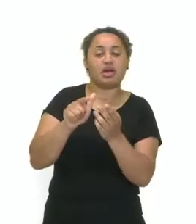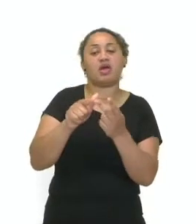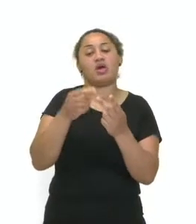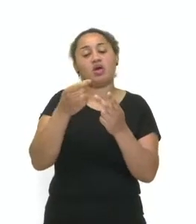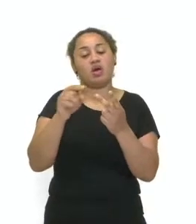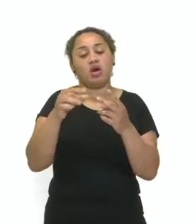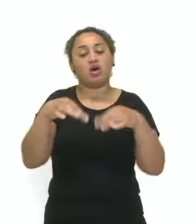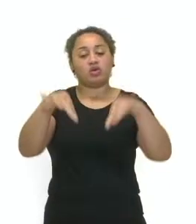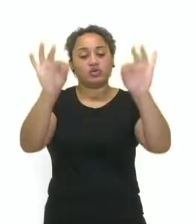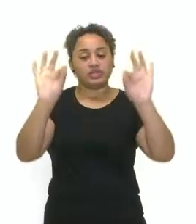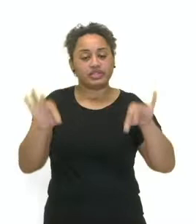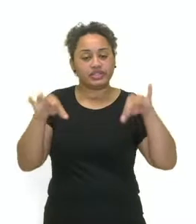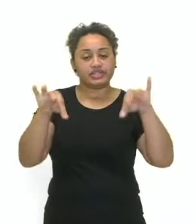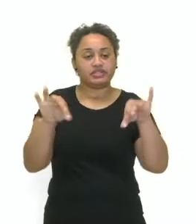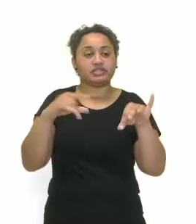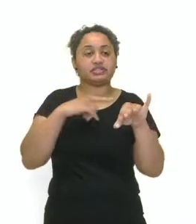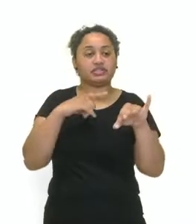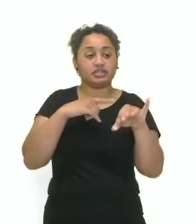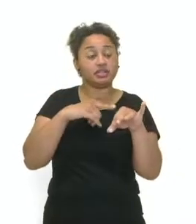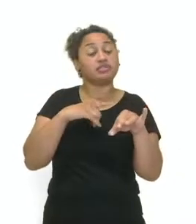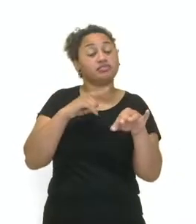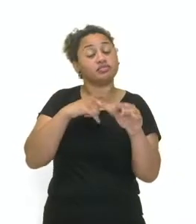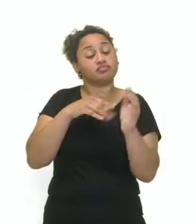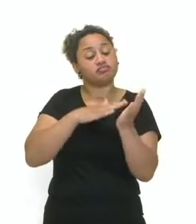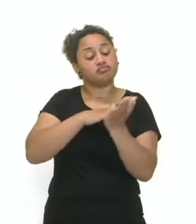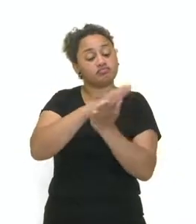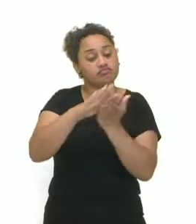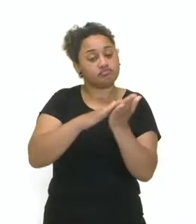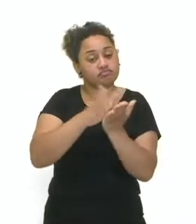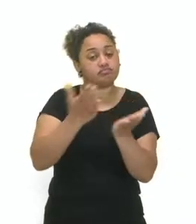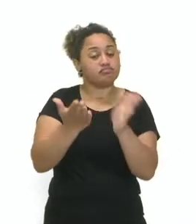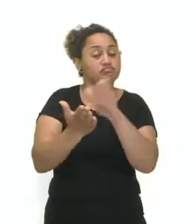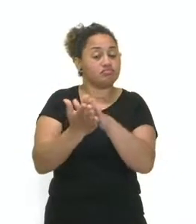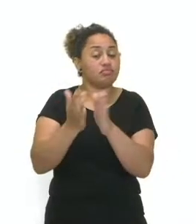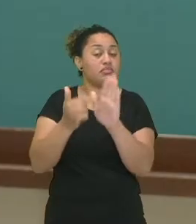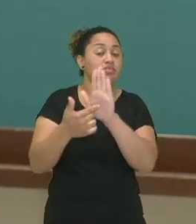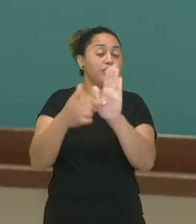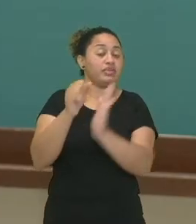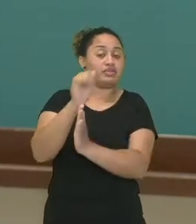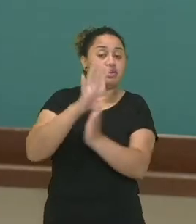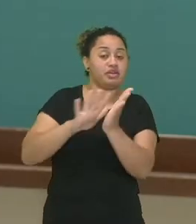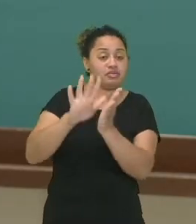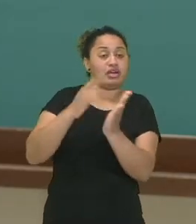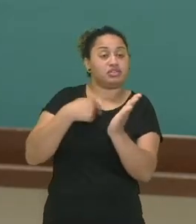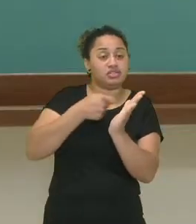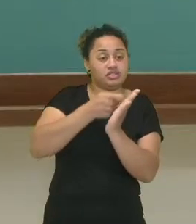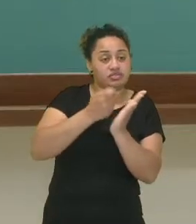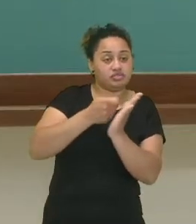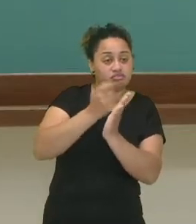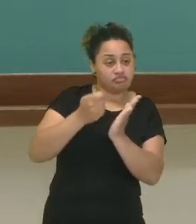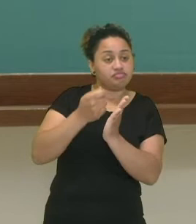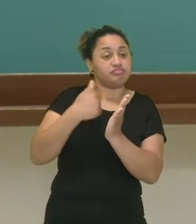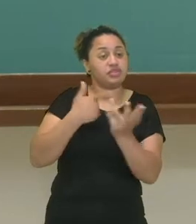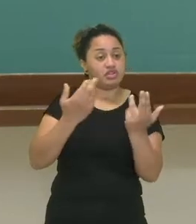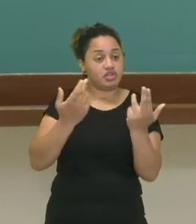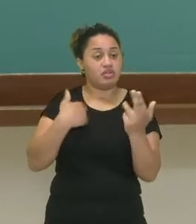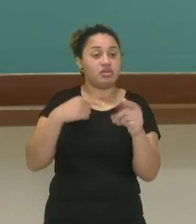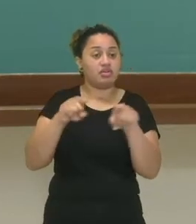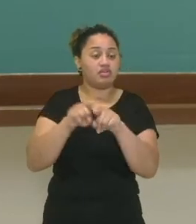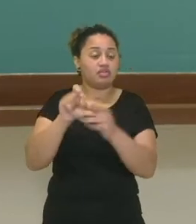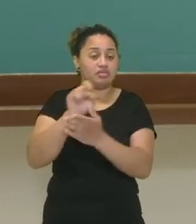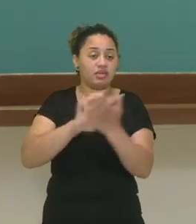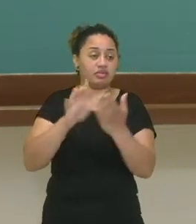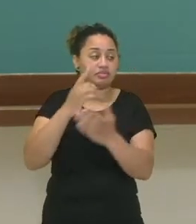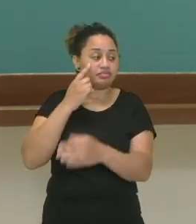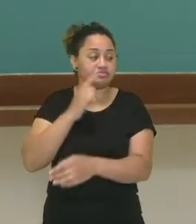pano especial que fica impregnado com a tinta, revelando a figura, né? Então, como ali na nossa imagem também, né, como se fosse